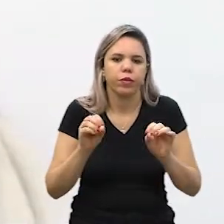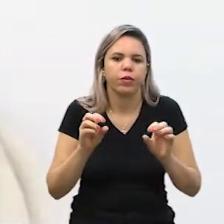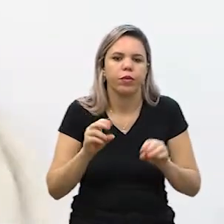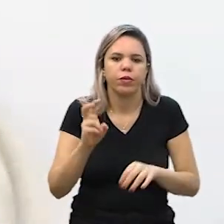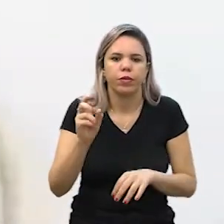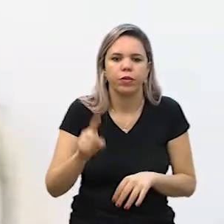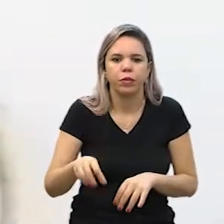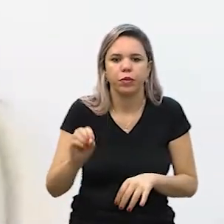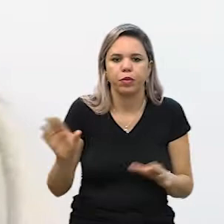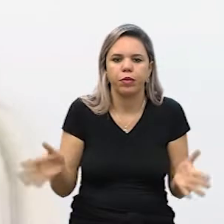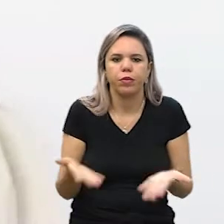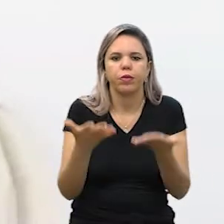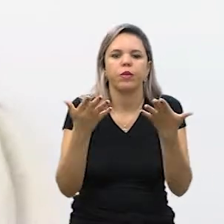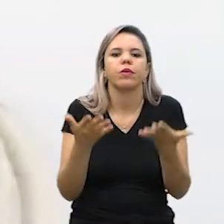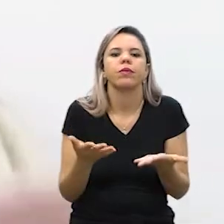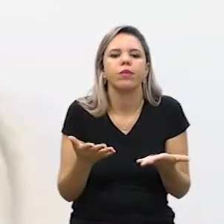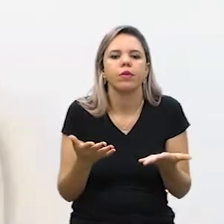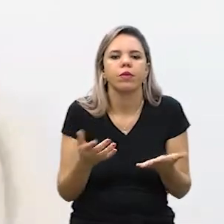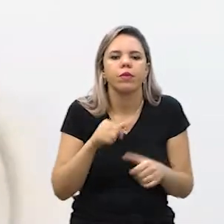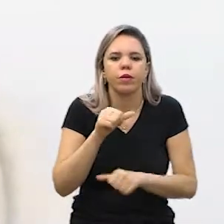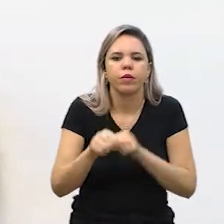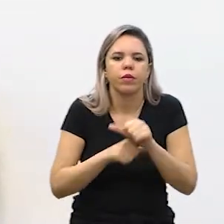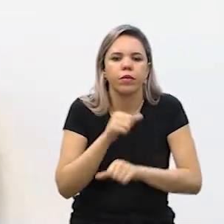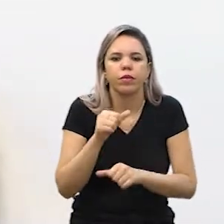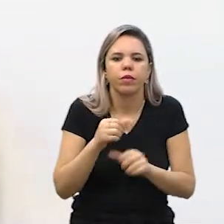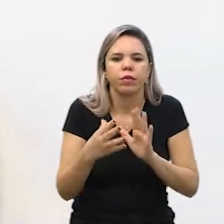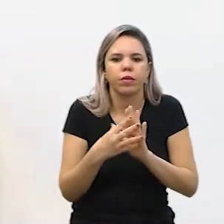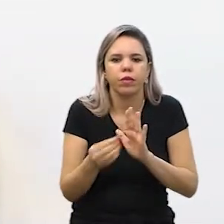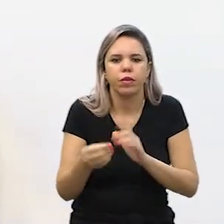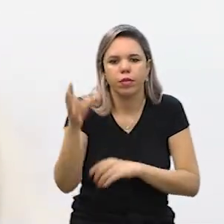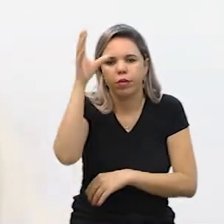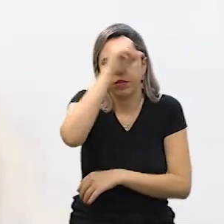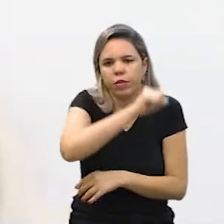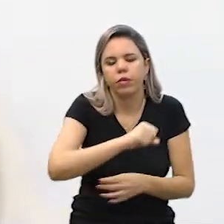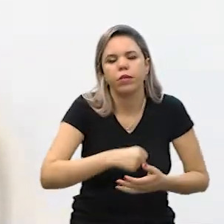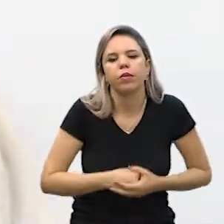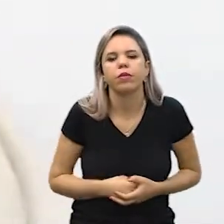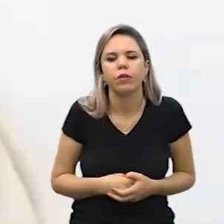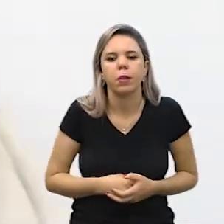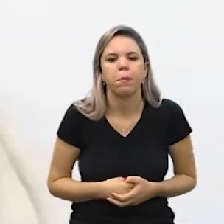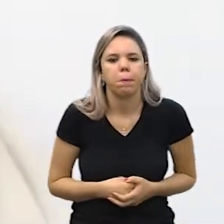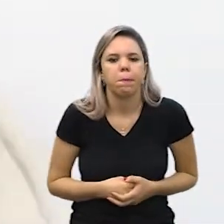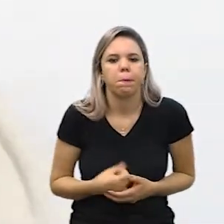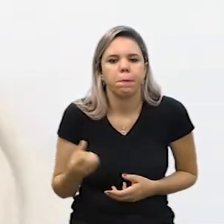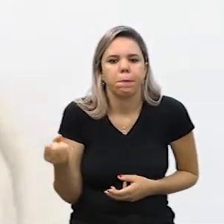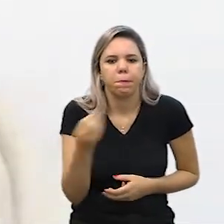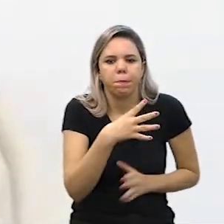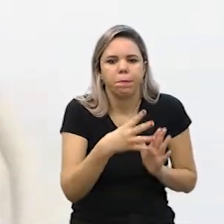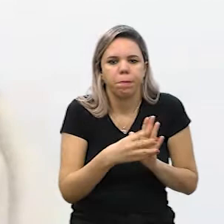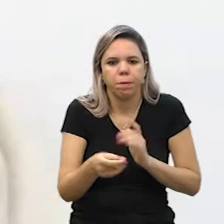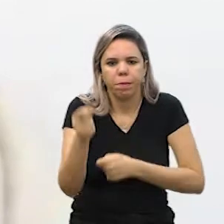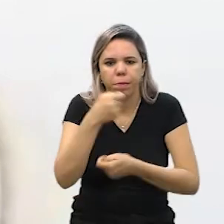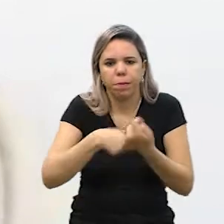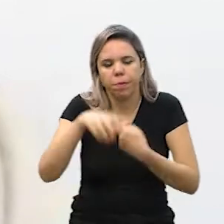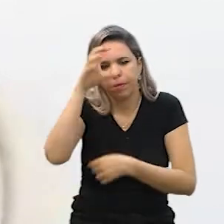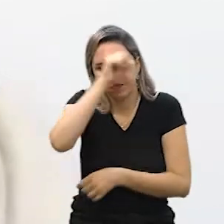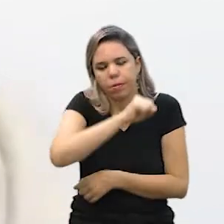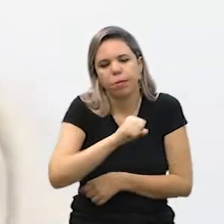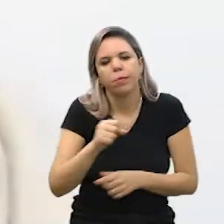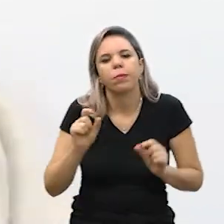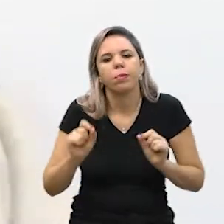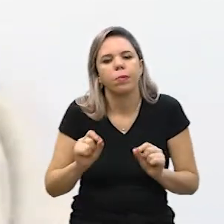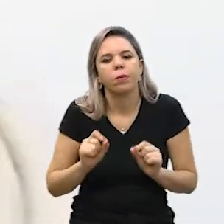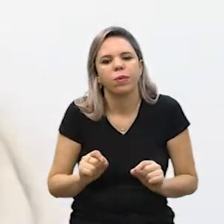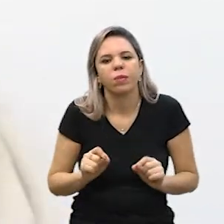ela contribui e ela altera nesse modelo de aprendizagem, tá? É um novo modelo de aprendizagem